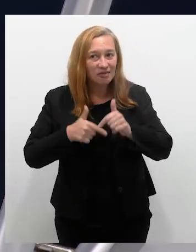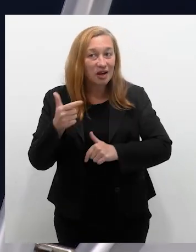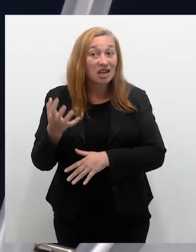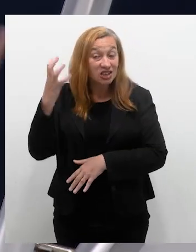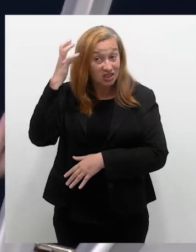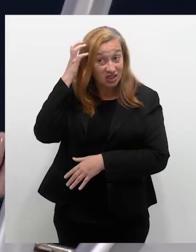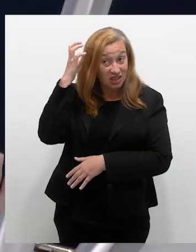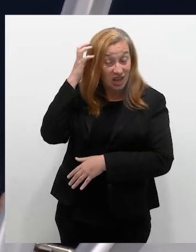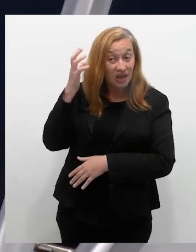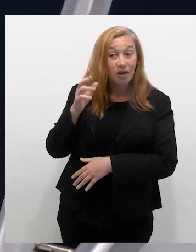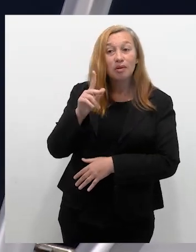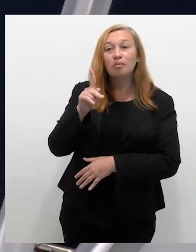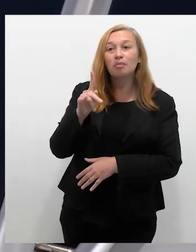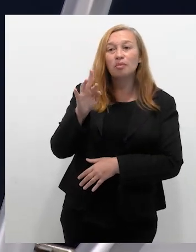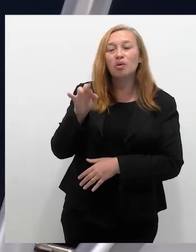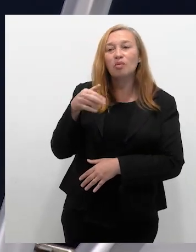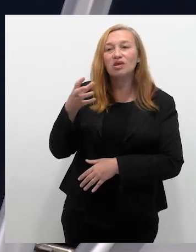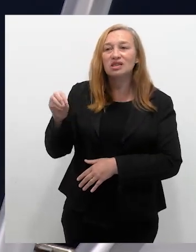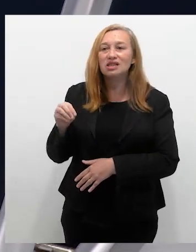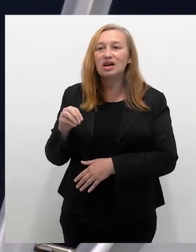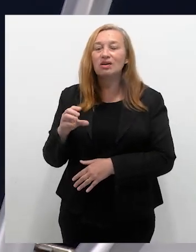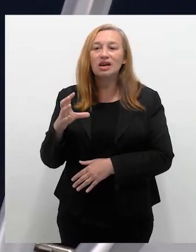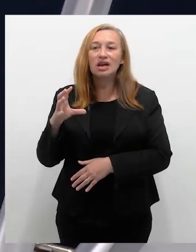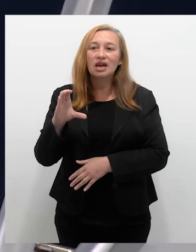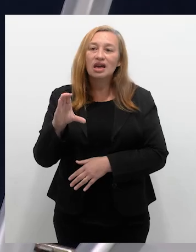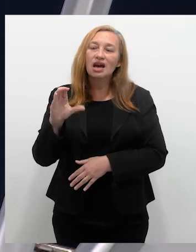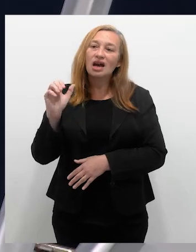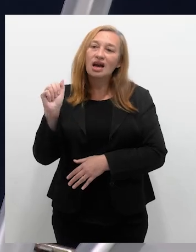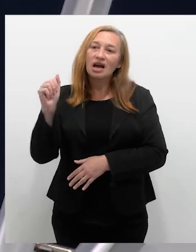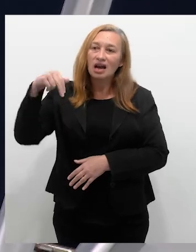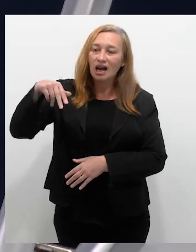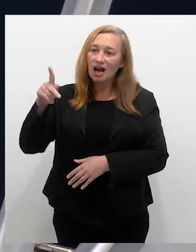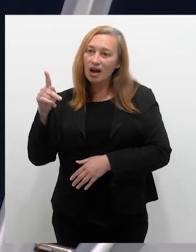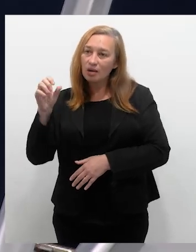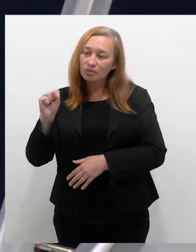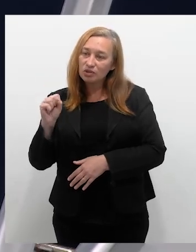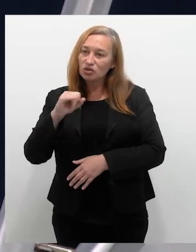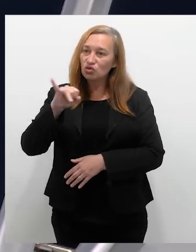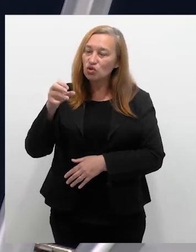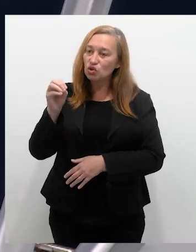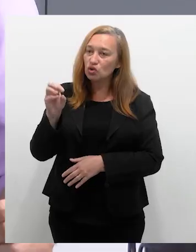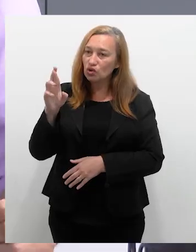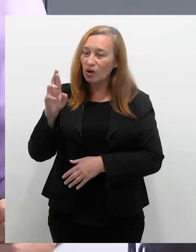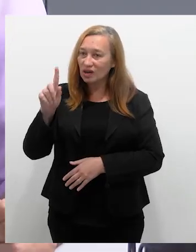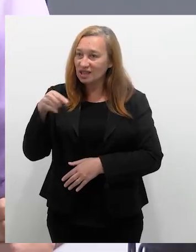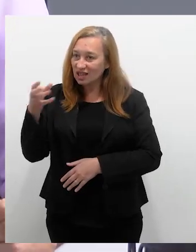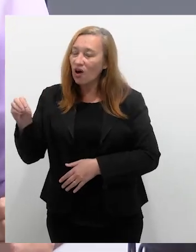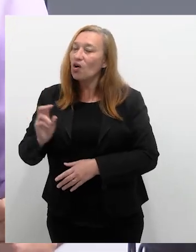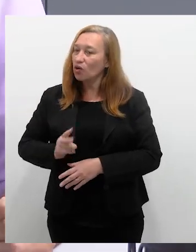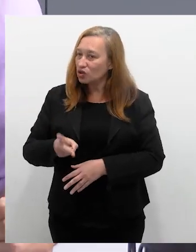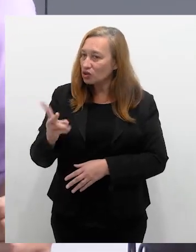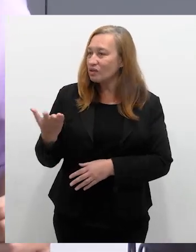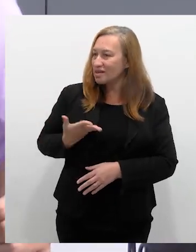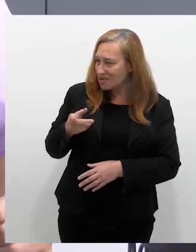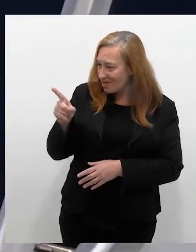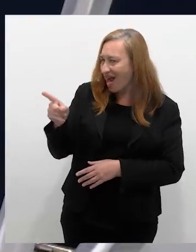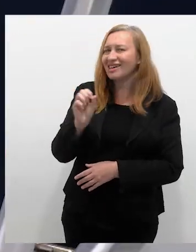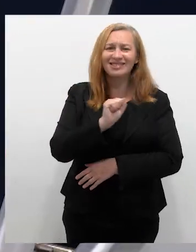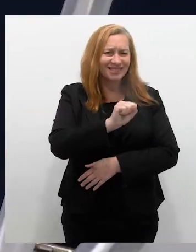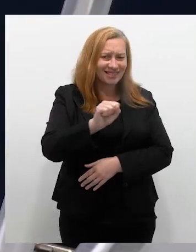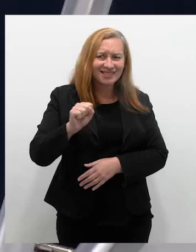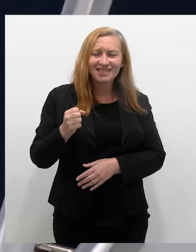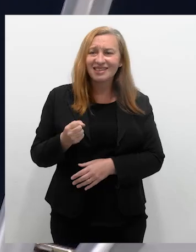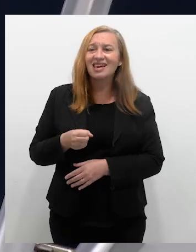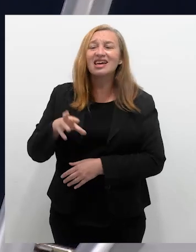além de rádio, fazendo promoção em Campos do Jordão, eu conheço muitas pessoas em Campos do Jordão. Ah, manteve os amigos lá, né? Sim,